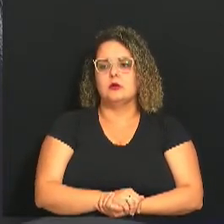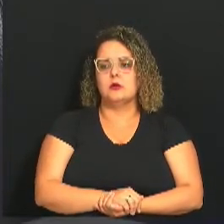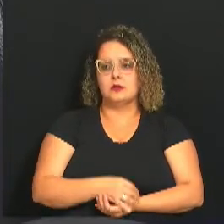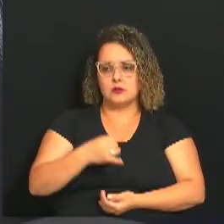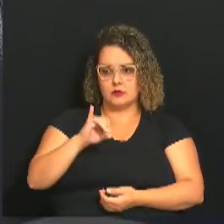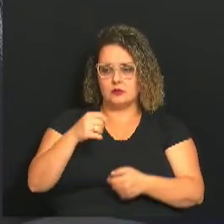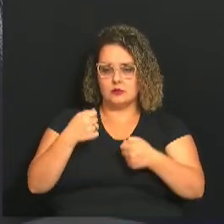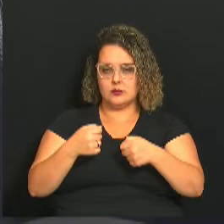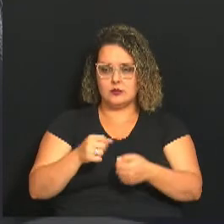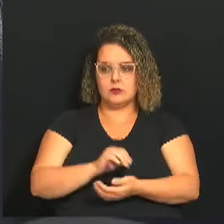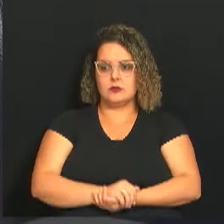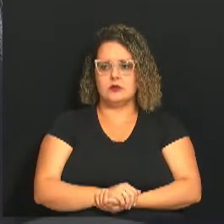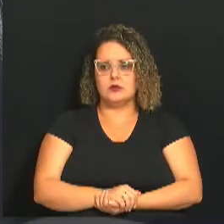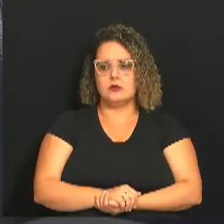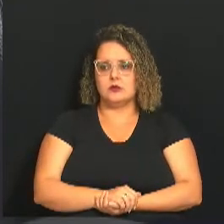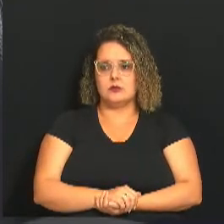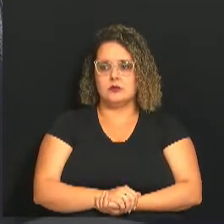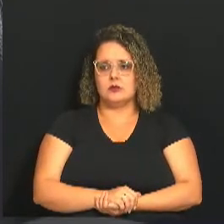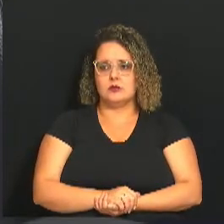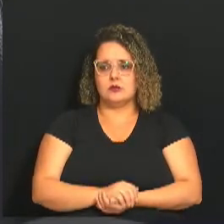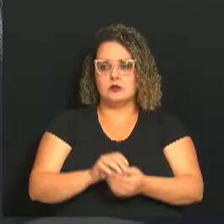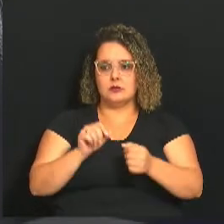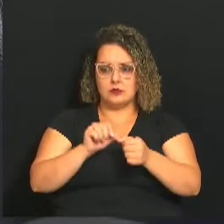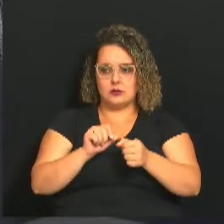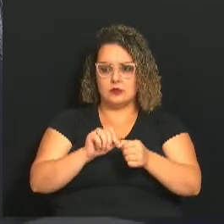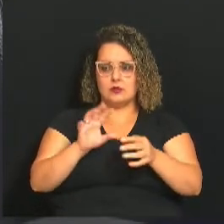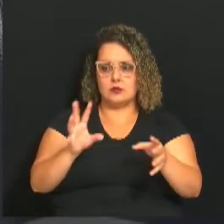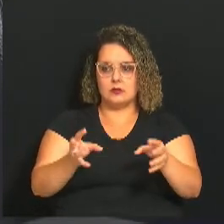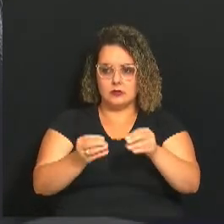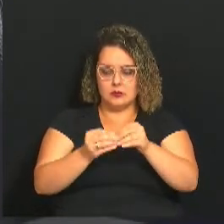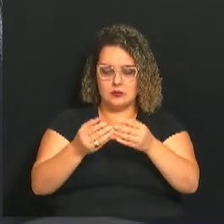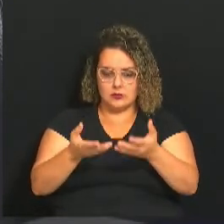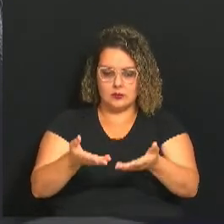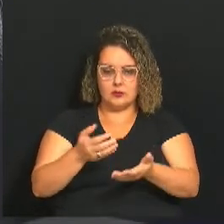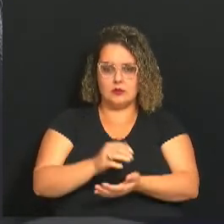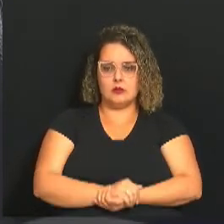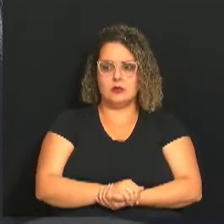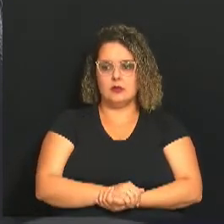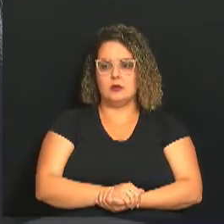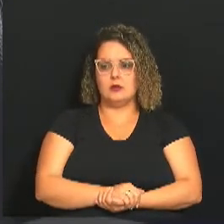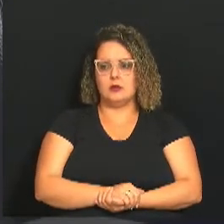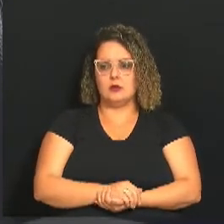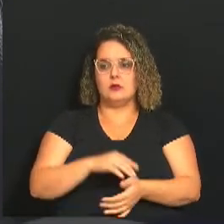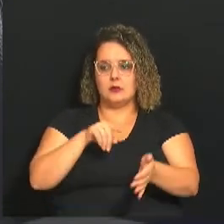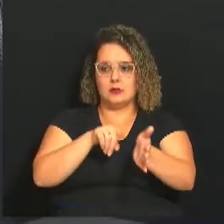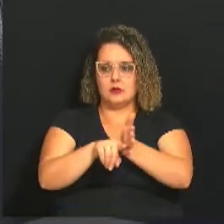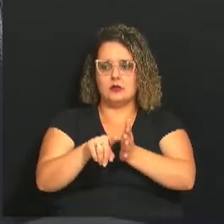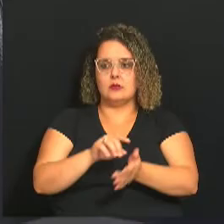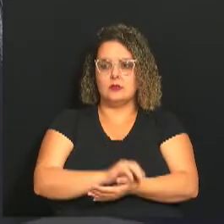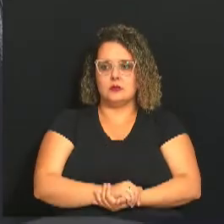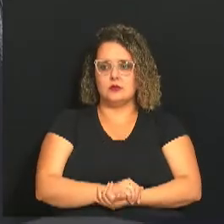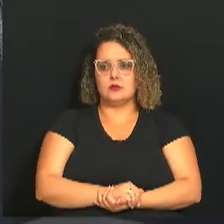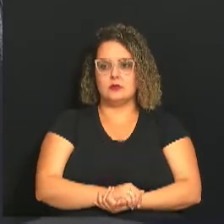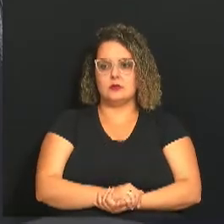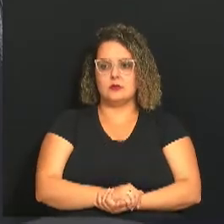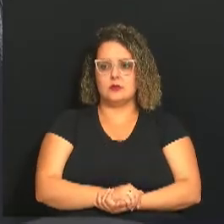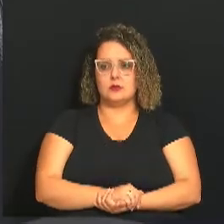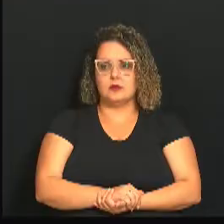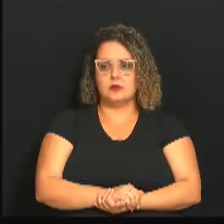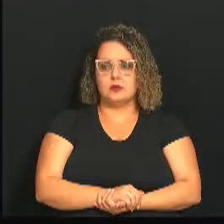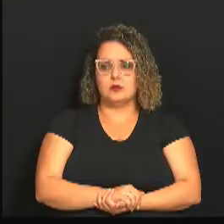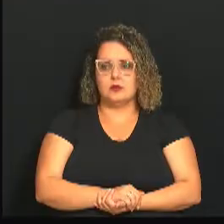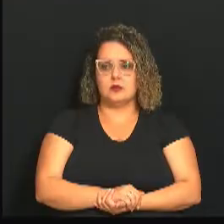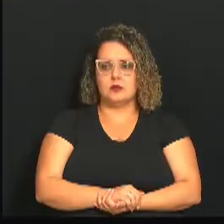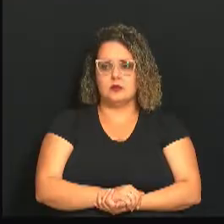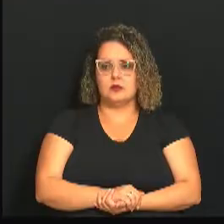e posteriormente eu farei as minhas considerações aqui e questionamentos. Tá certo, vereador